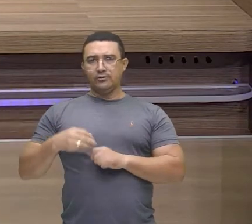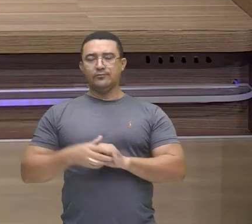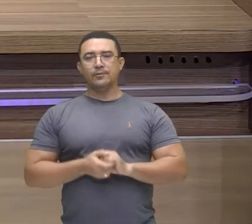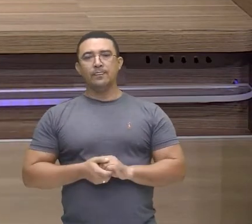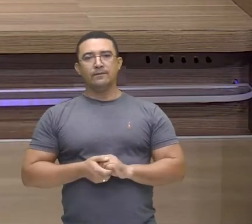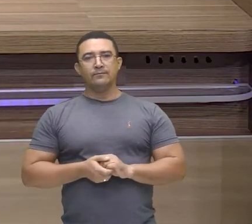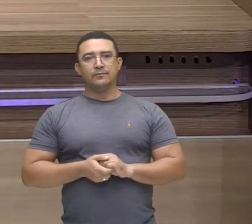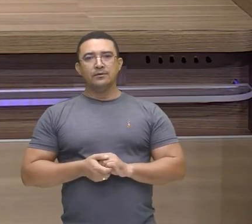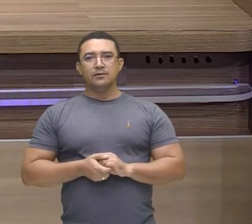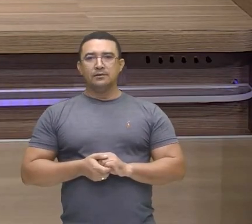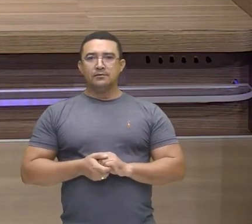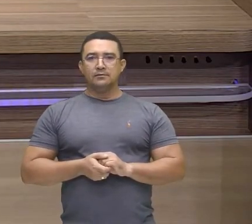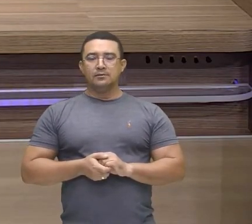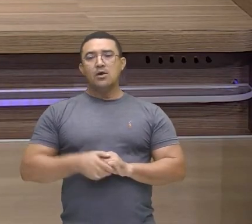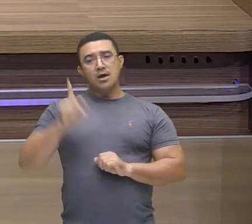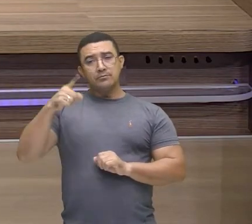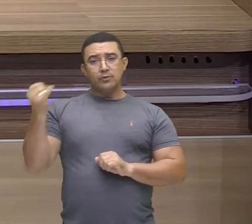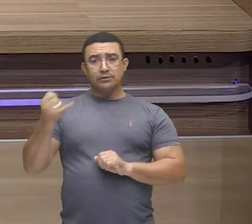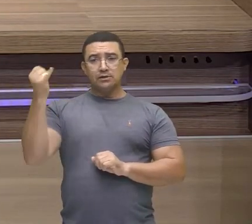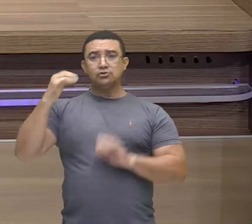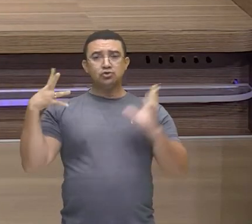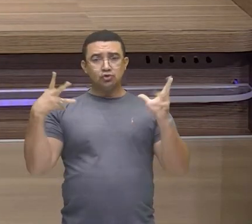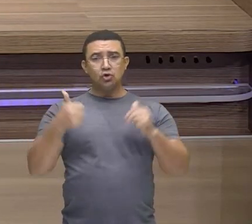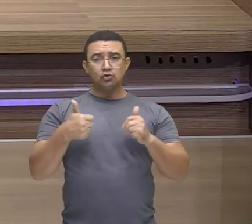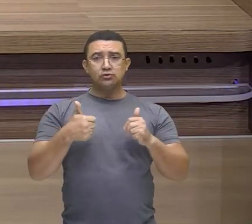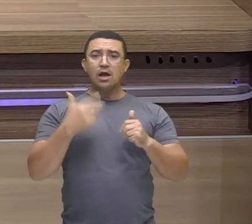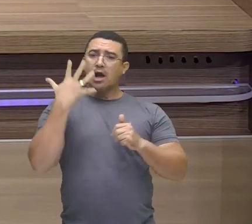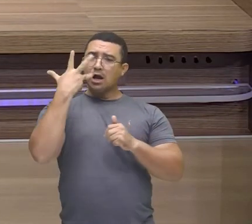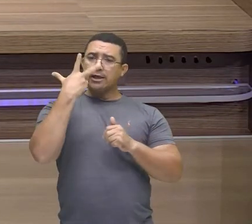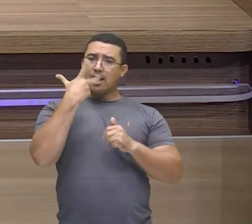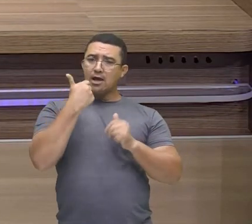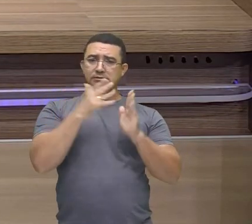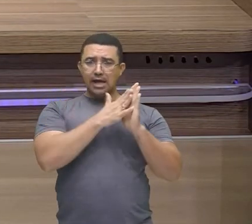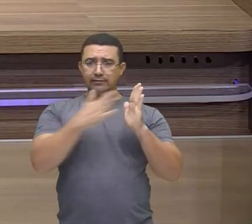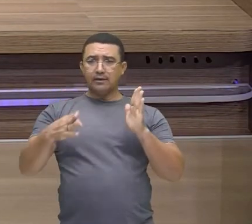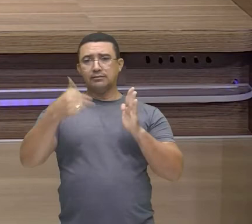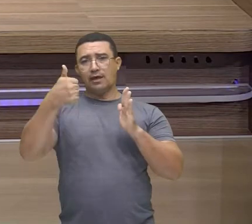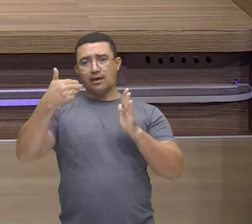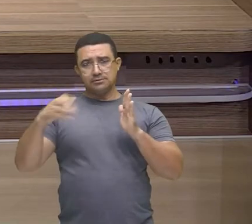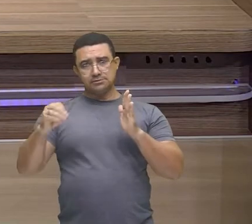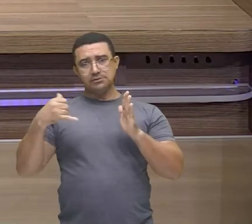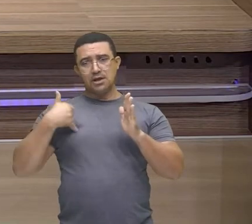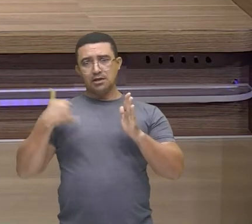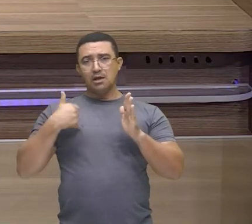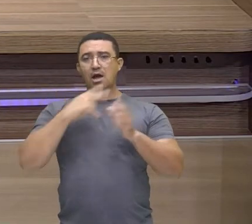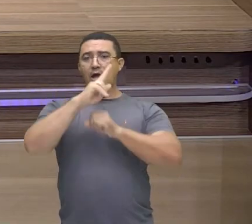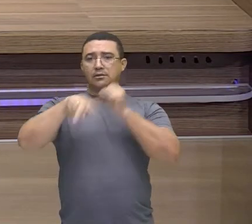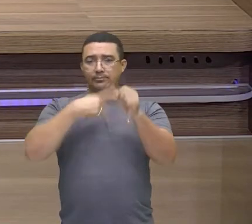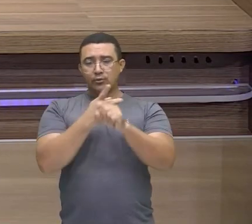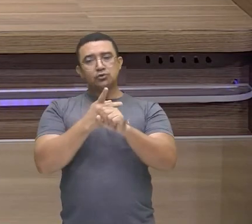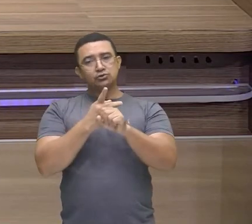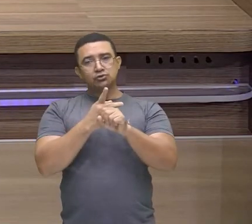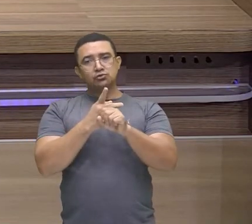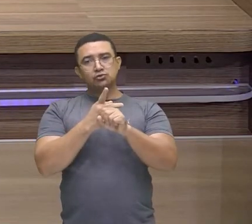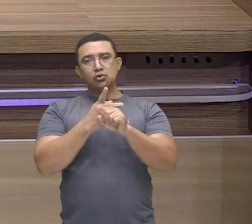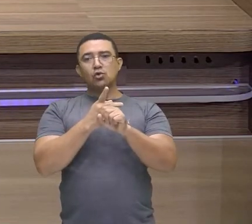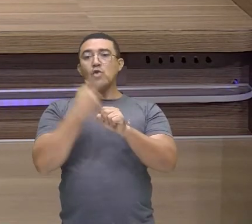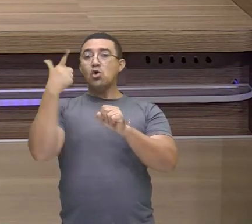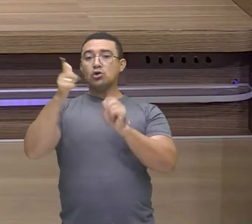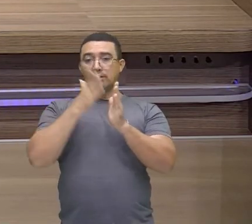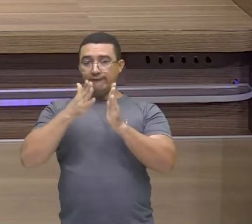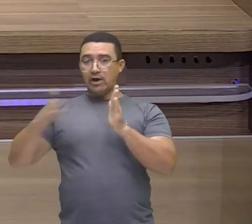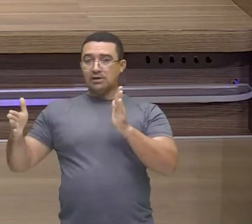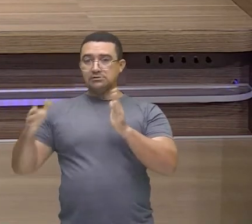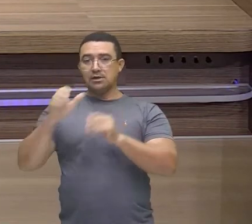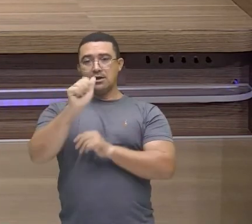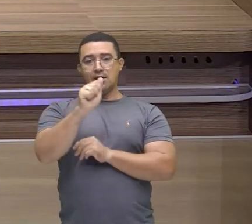criança até os seus 10, 11 anos de idade, dependendo da maturidade de cada um, e a partir daí ele entra na adolescência. Então não tem uma data fixa,